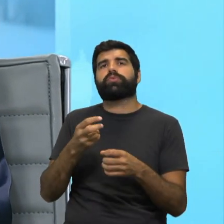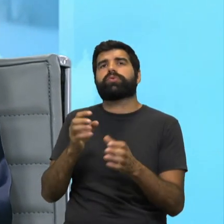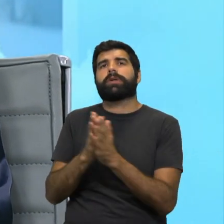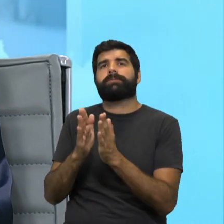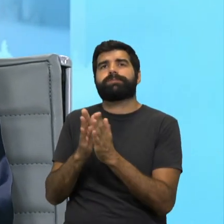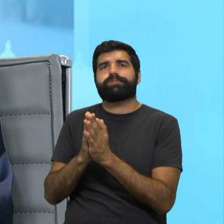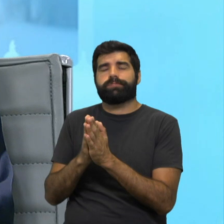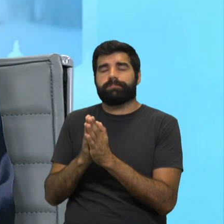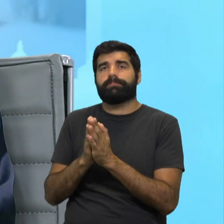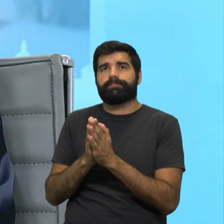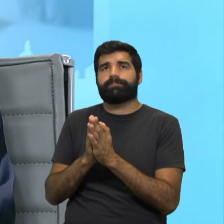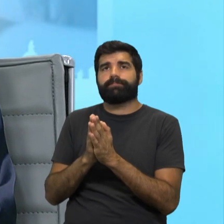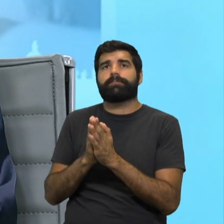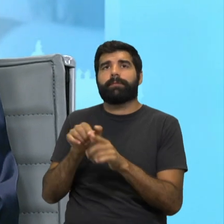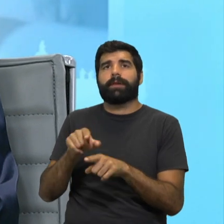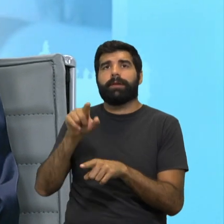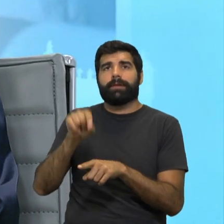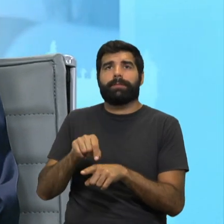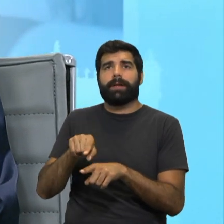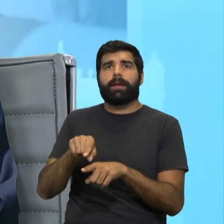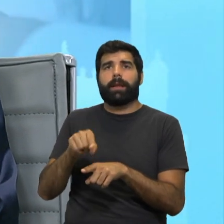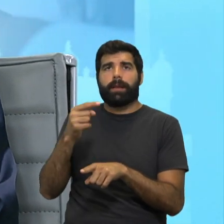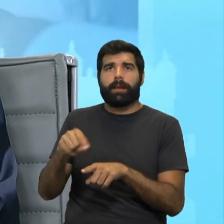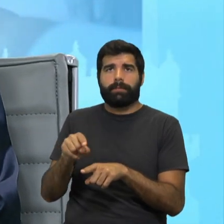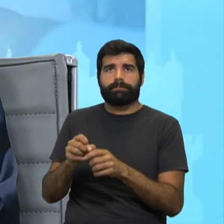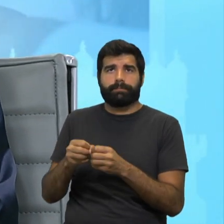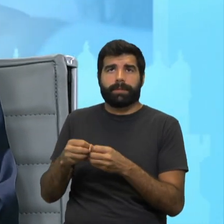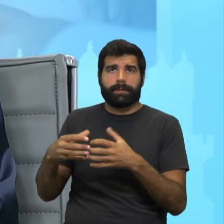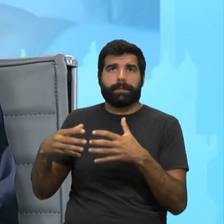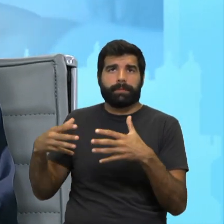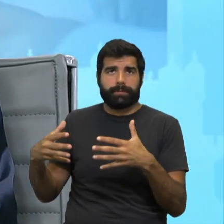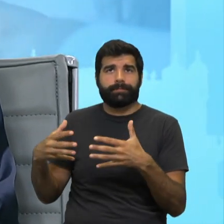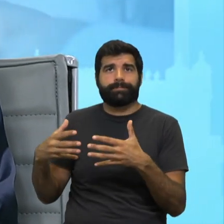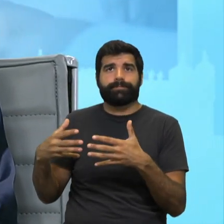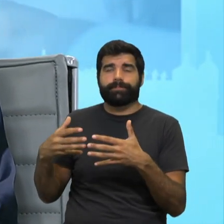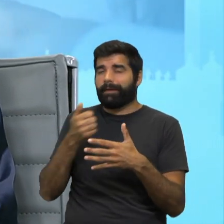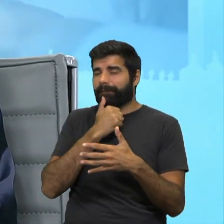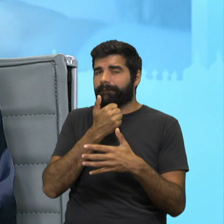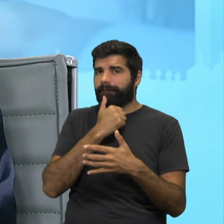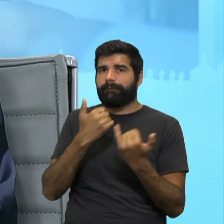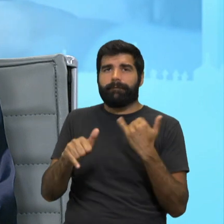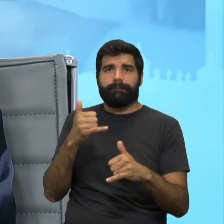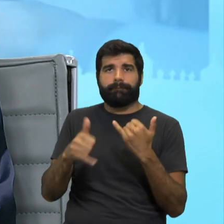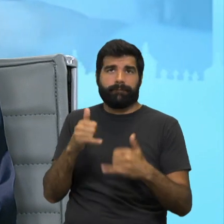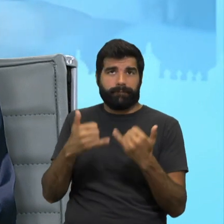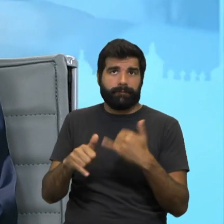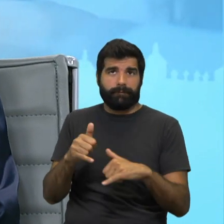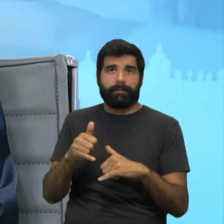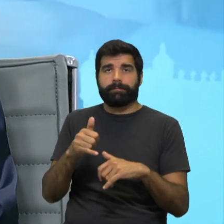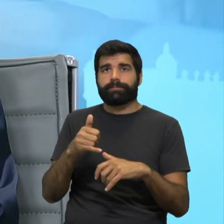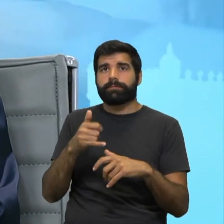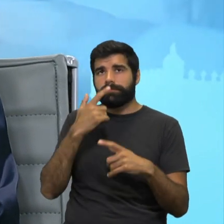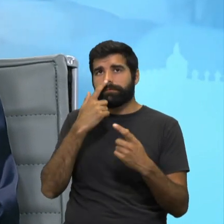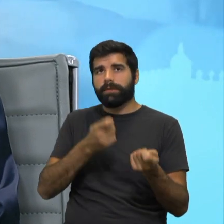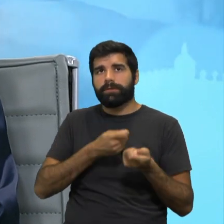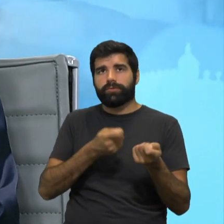da Nigéria, que também têm aumentado muito drasticamente a sua violência sobre os outros agricultores, que normalmente